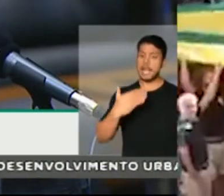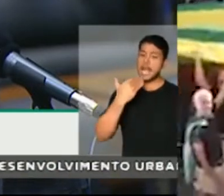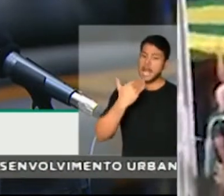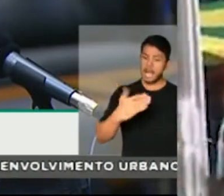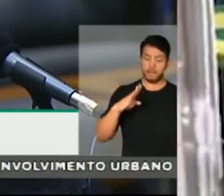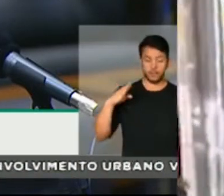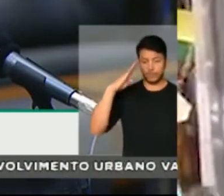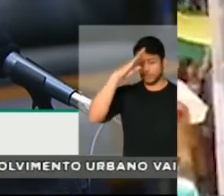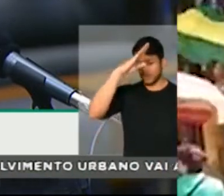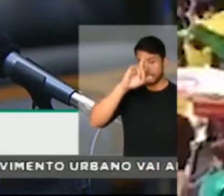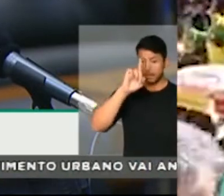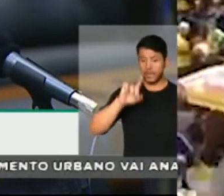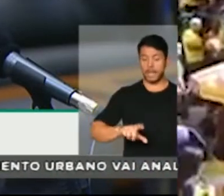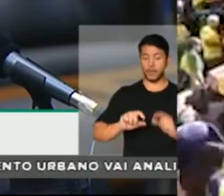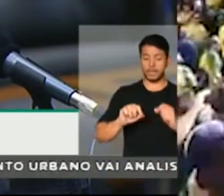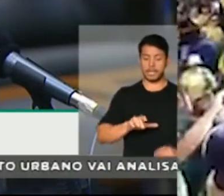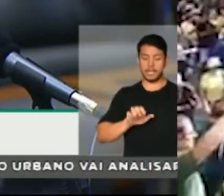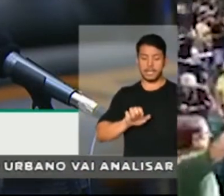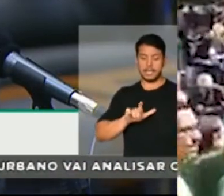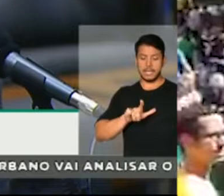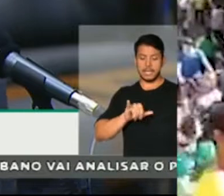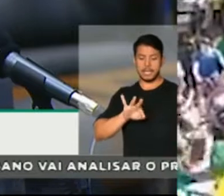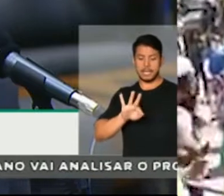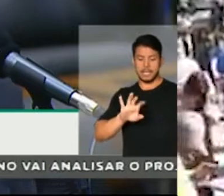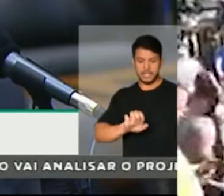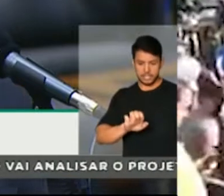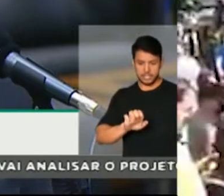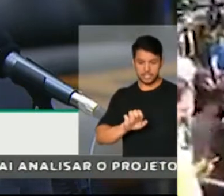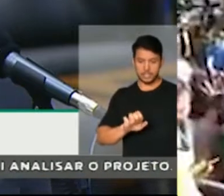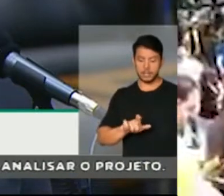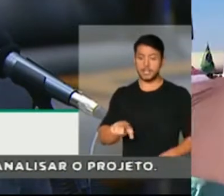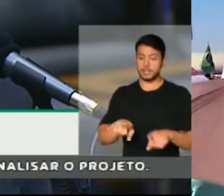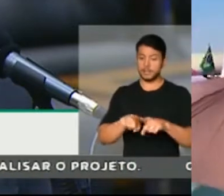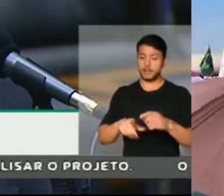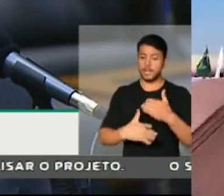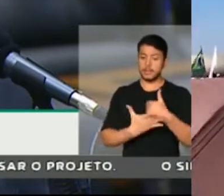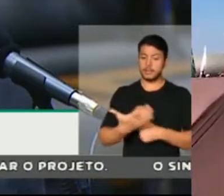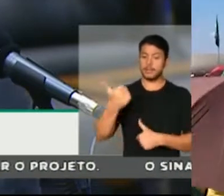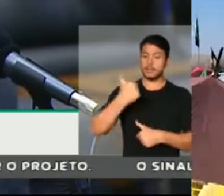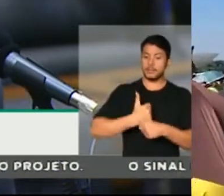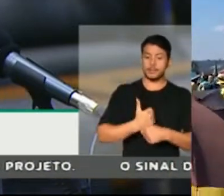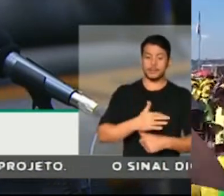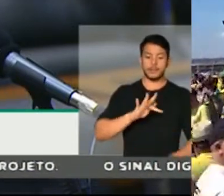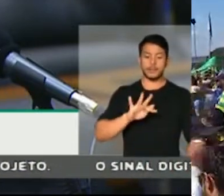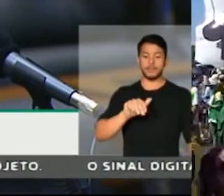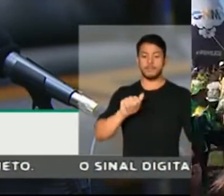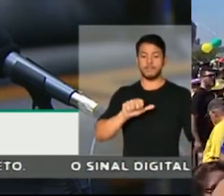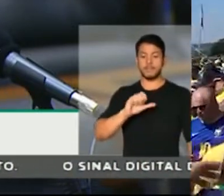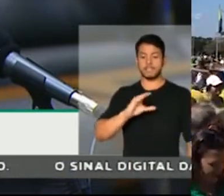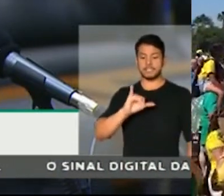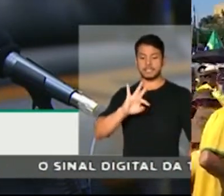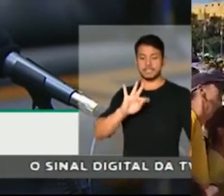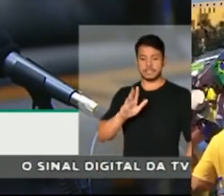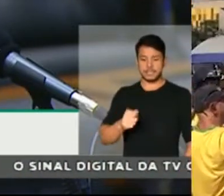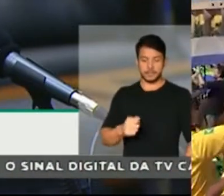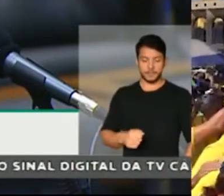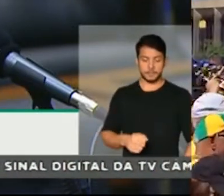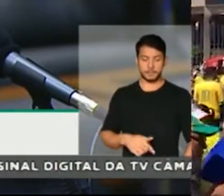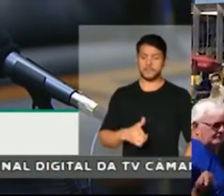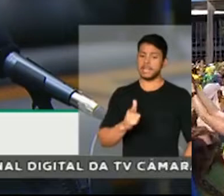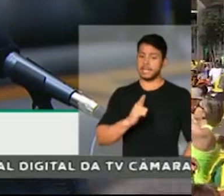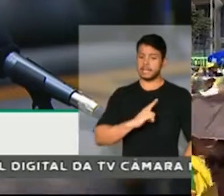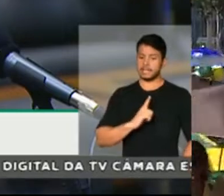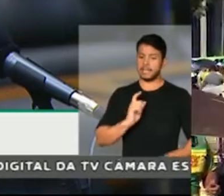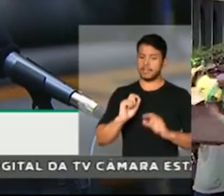os fascistas. Uma parte da classe média, dos ricos, patrocinado por